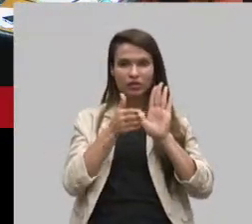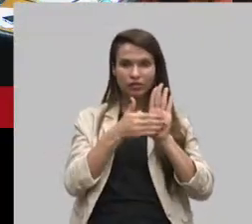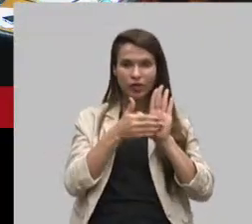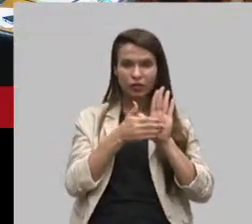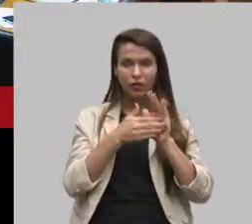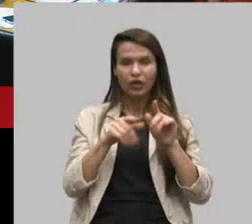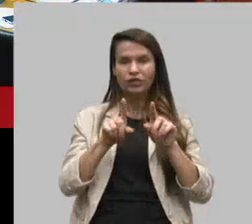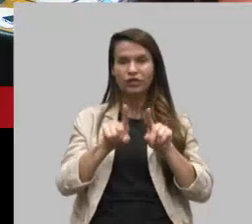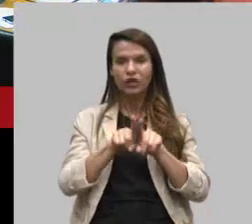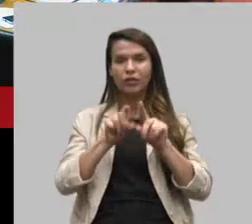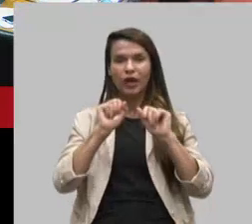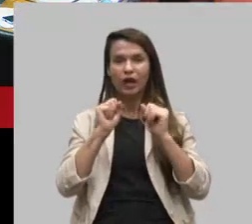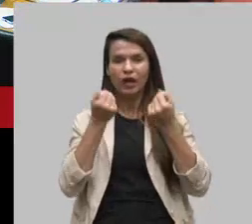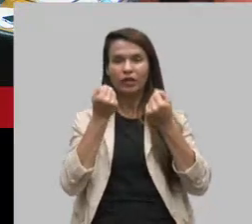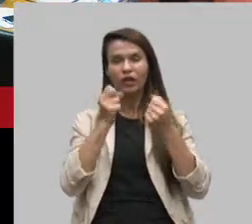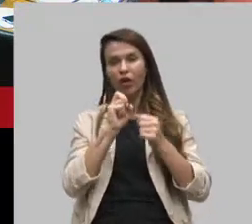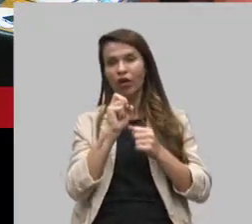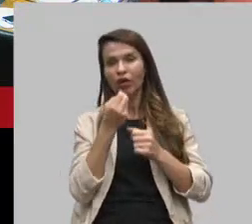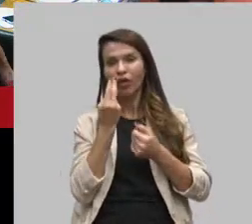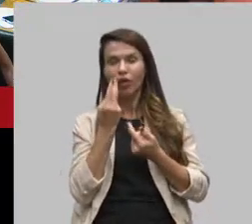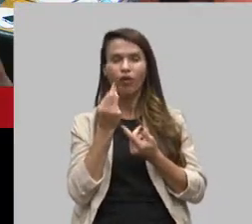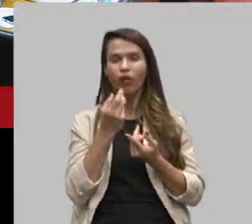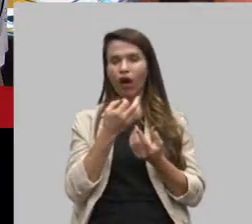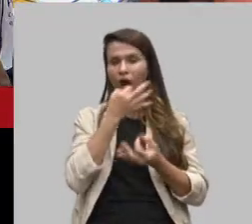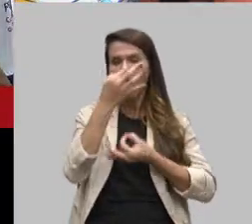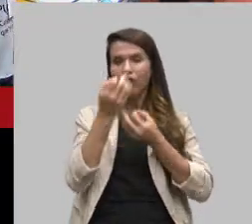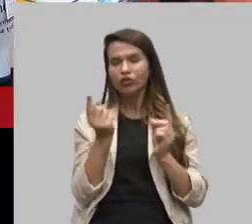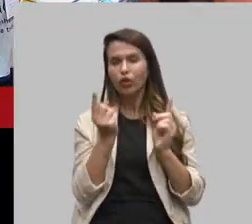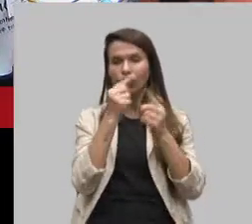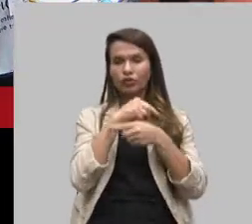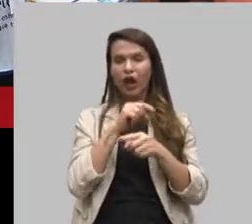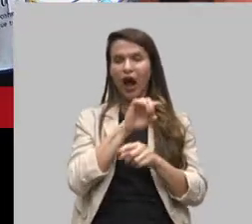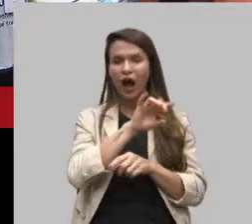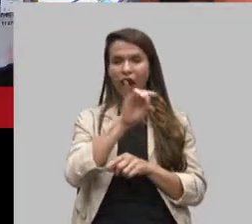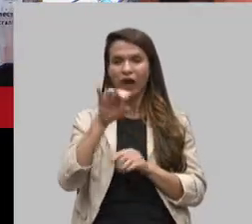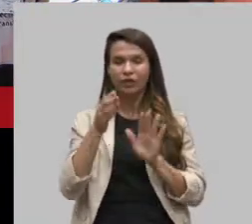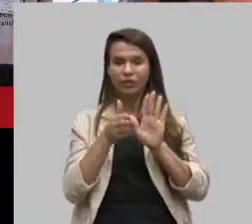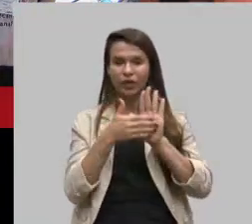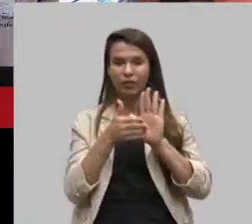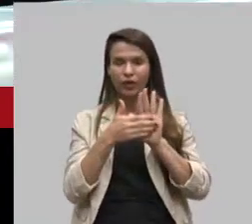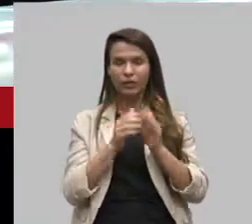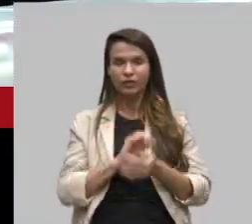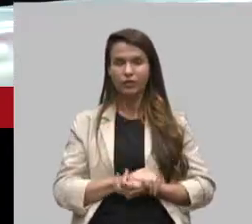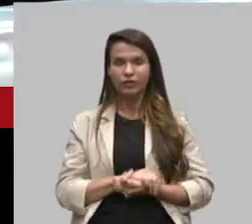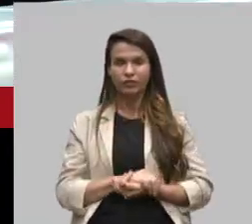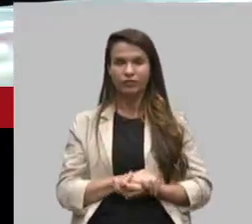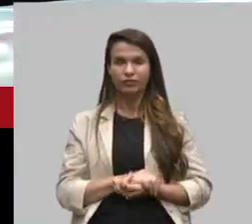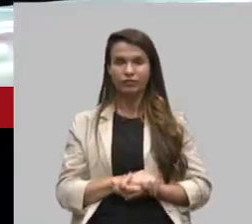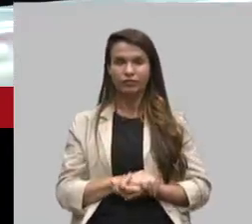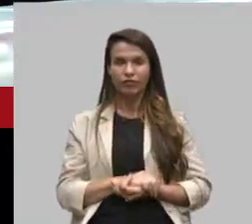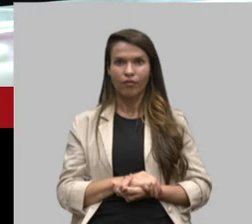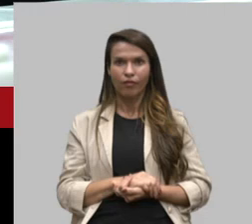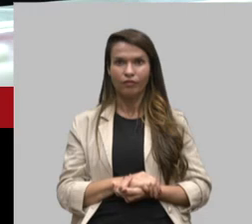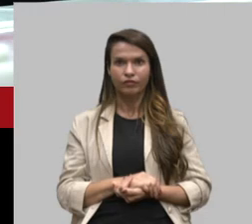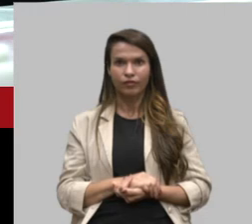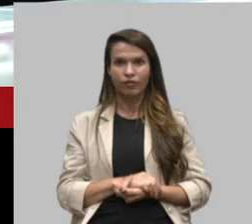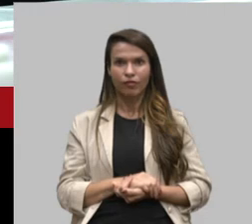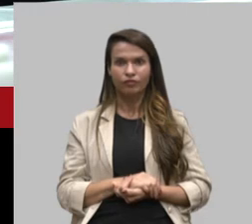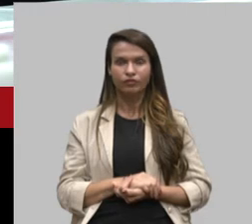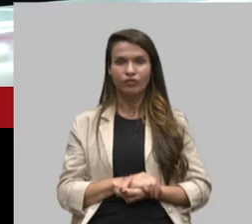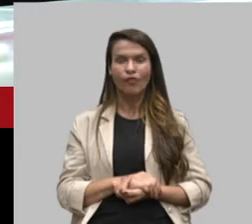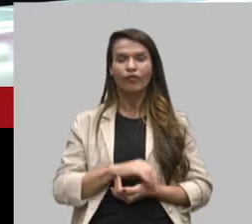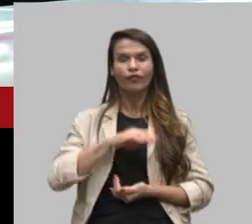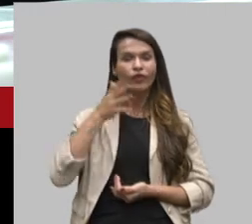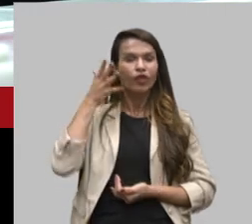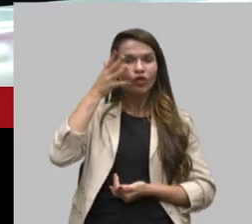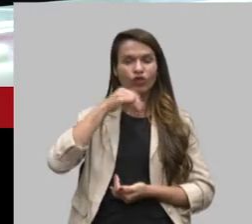defesa ou os argumentos contrários a cada proposta retar uma coisinha do meu discurso sobre o Joaquim